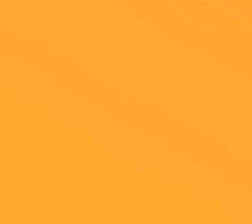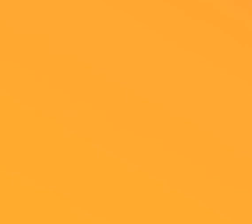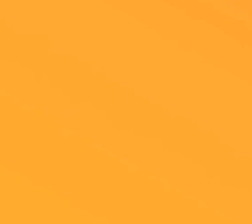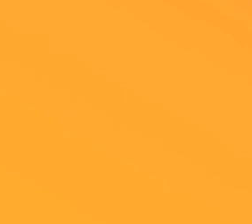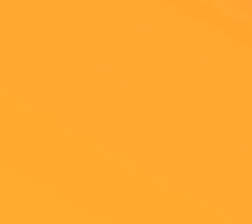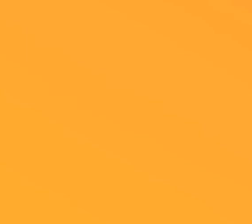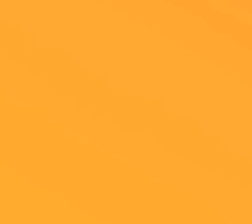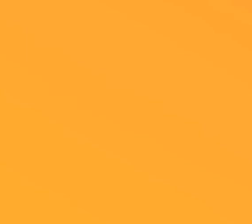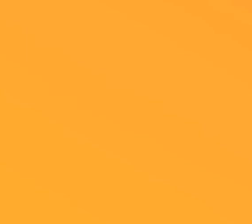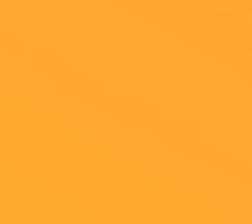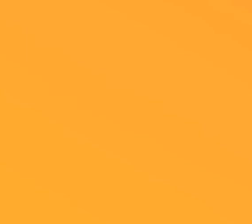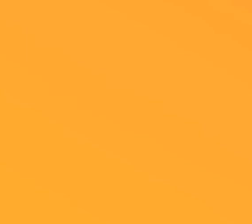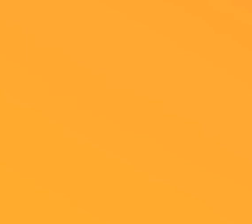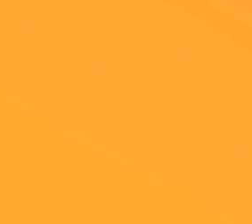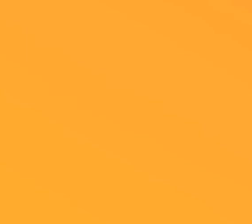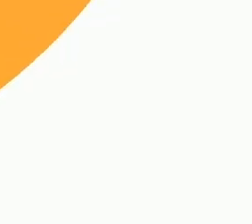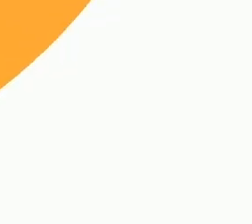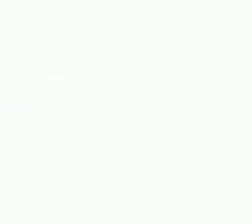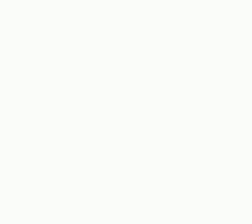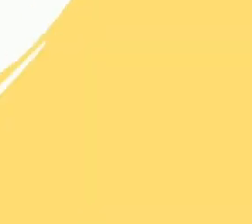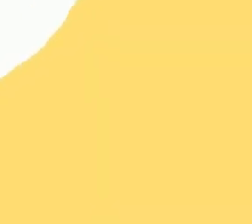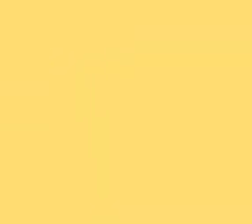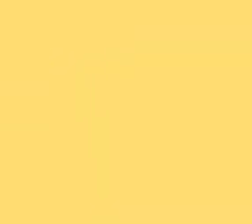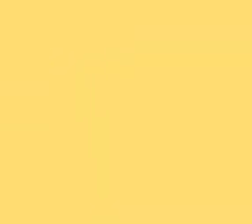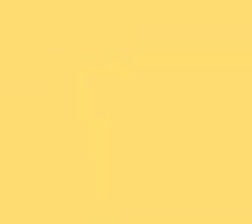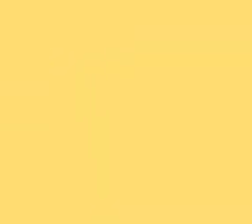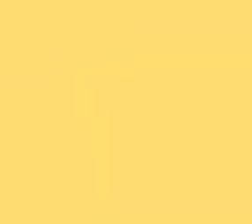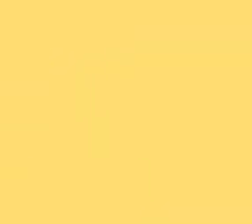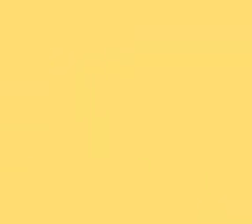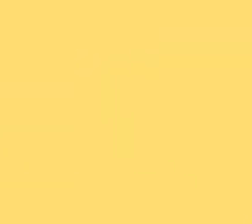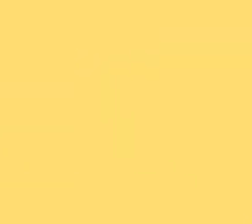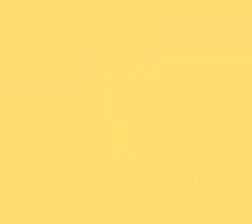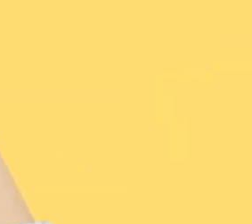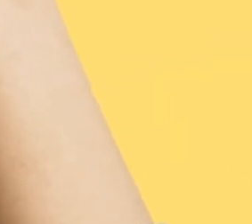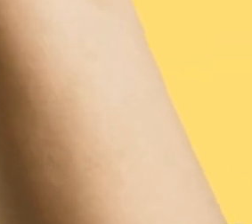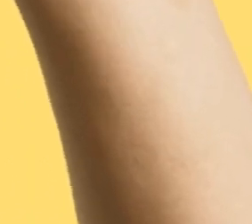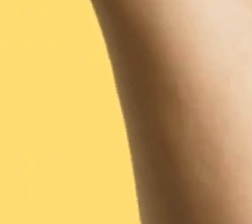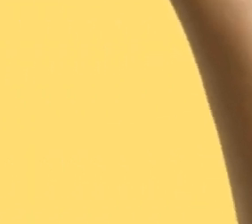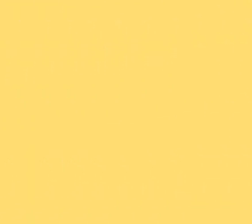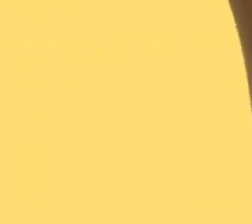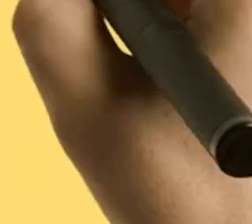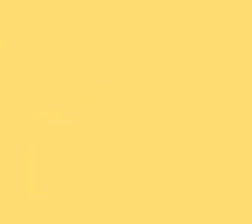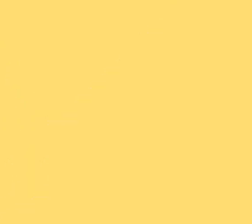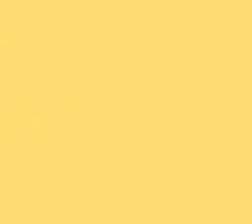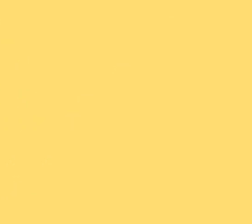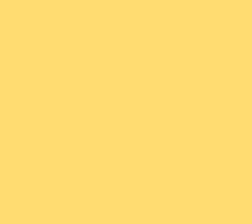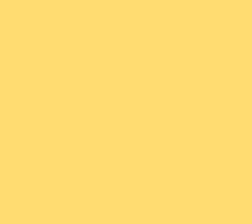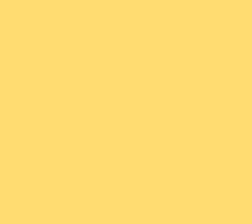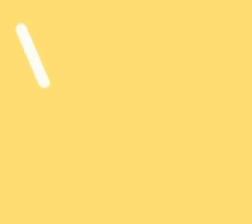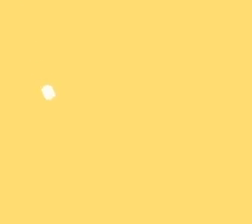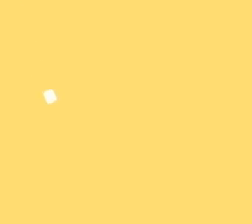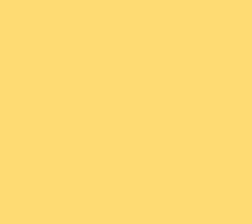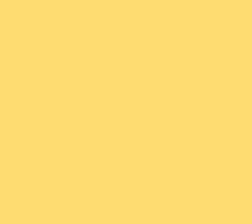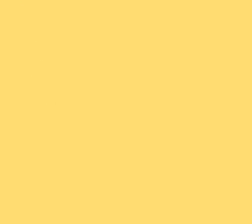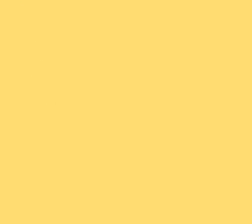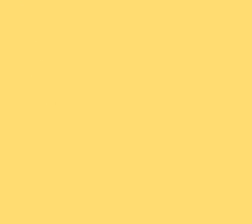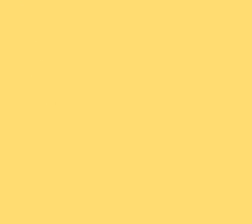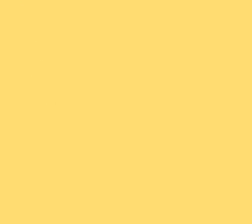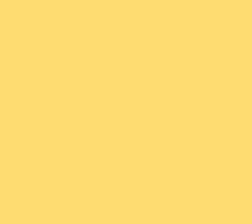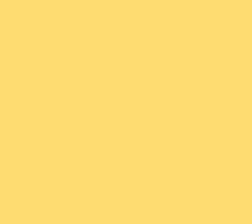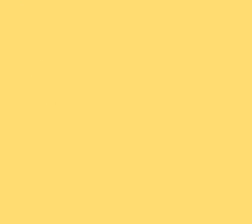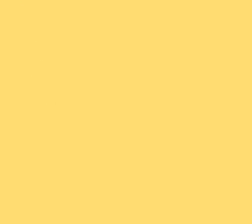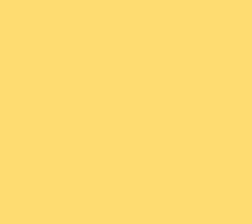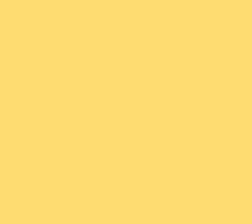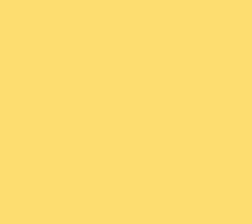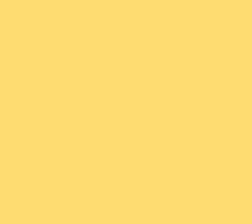mínima intervenção do estado nas práticas econômicas capitalismo financeiro chamado de lavar state